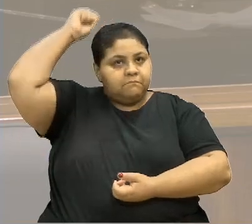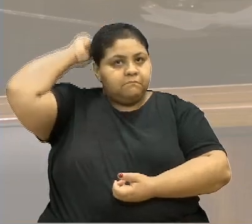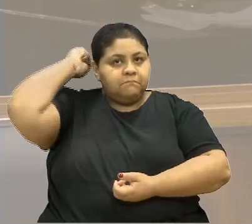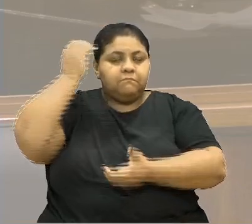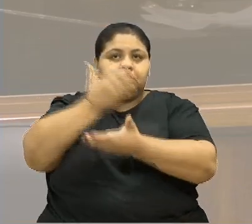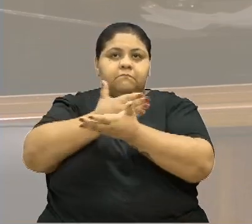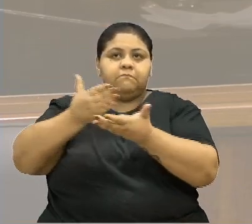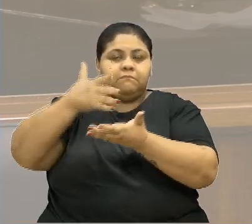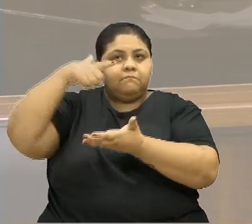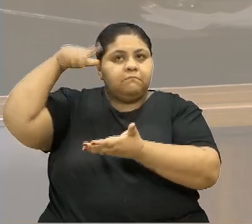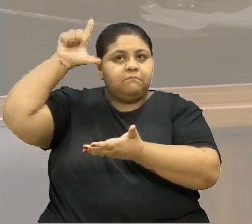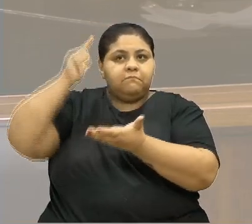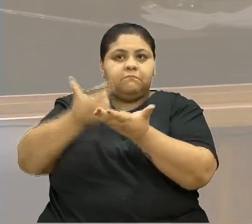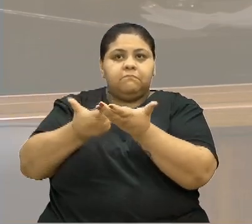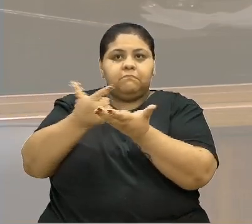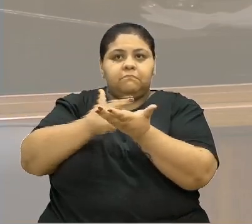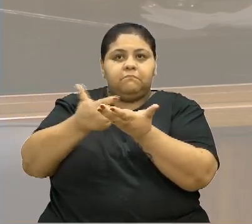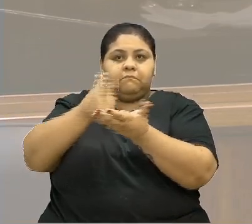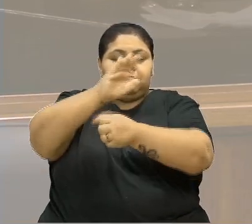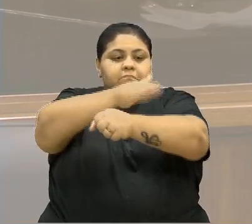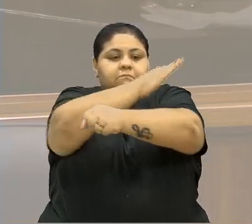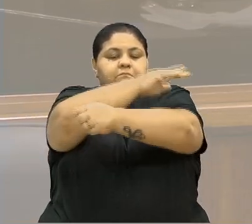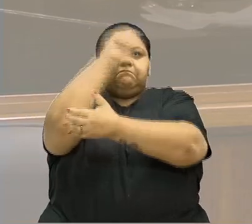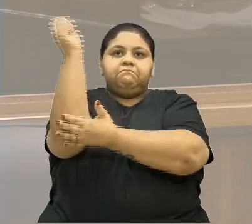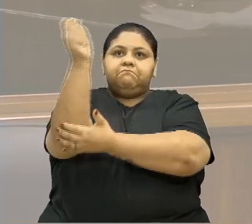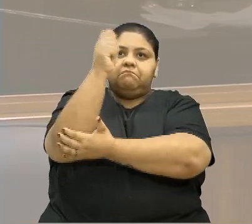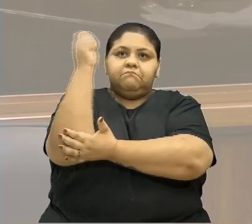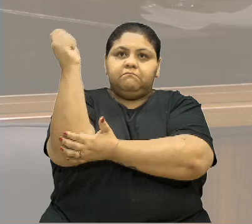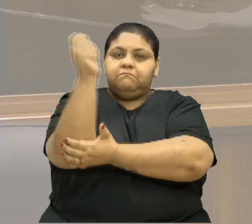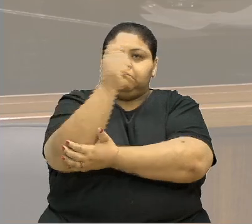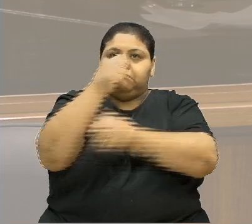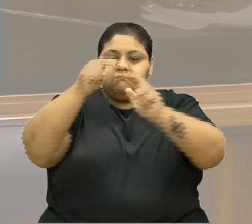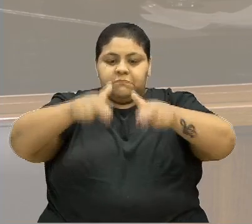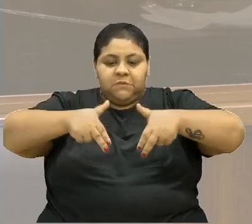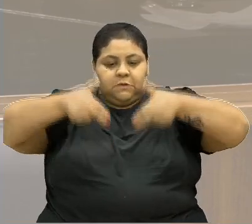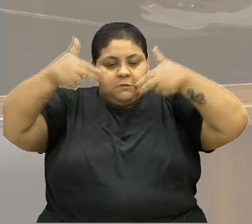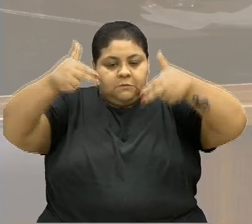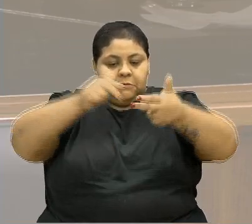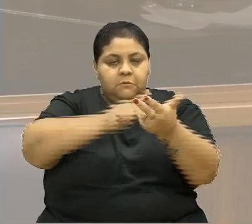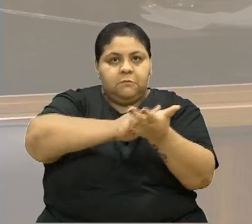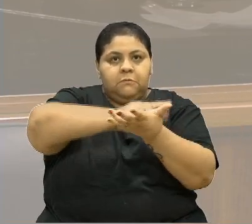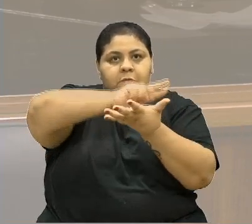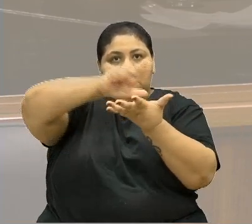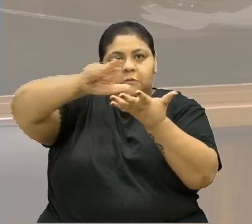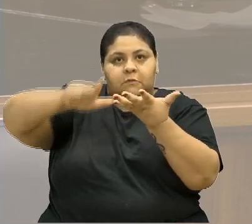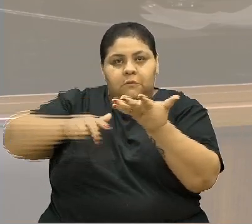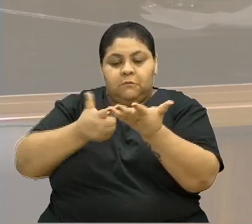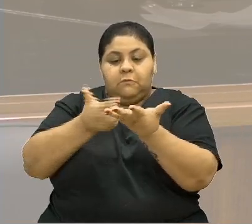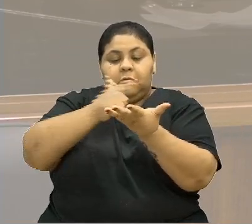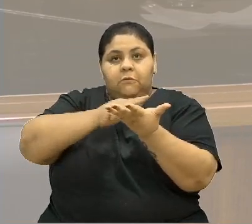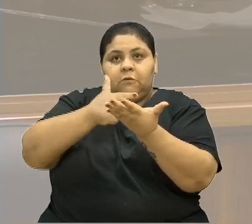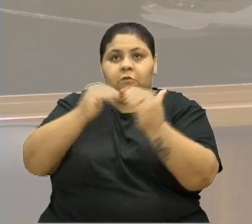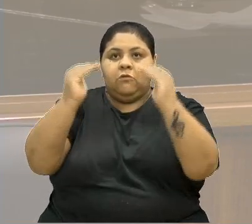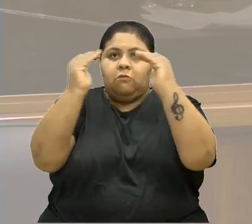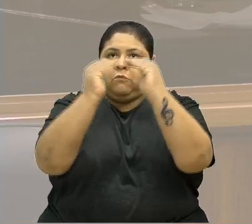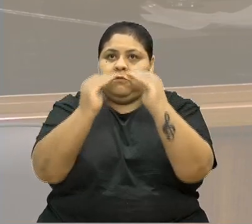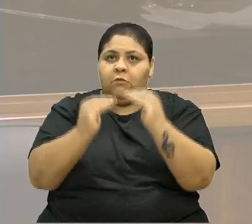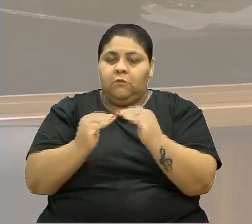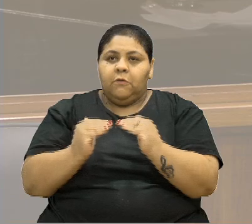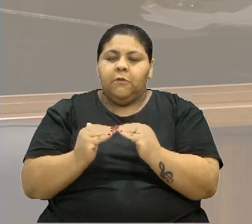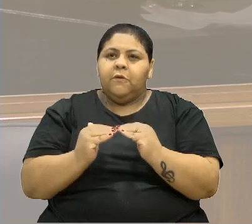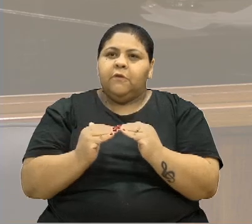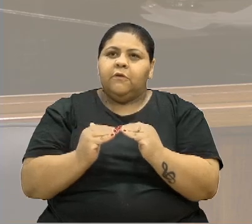lançou ontem a obra Serra Gaúcha, Etnias e Diversidade. Essa obra vem ao encontro da